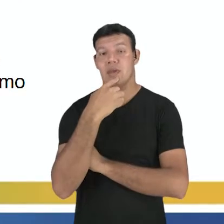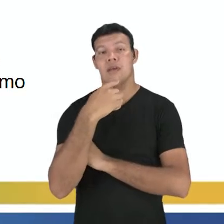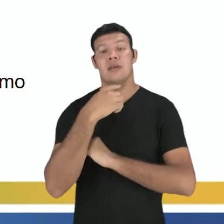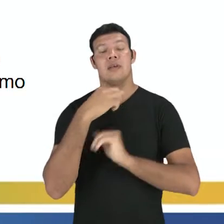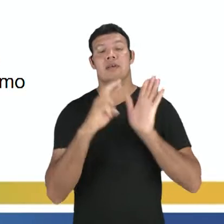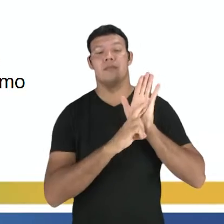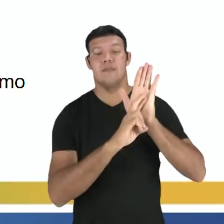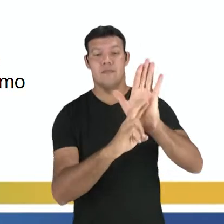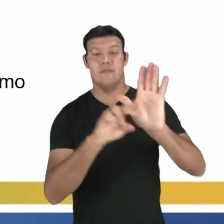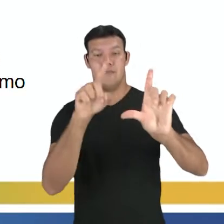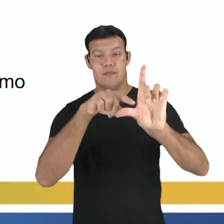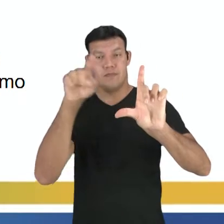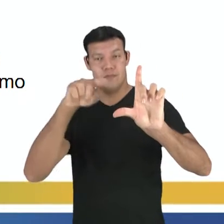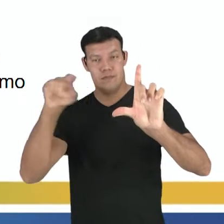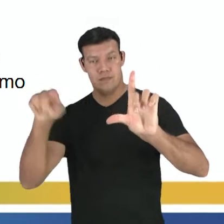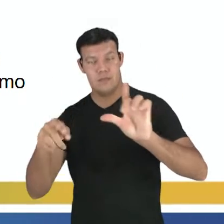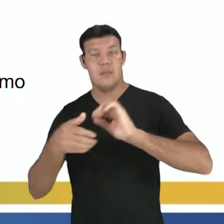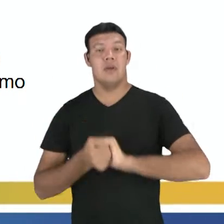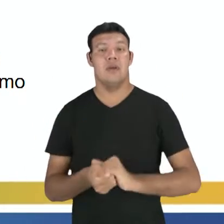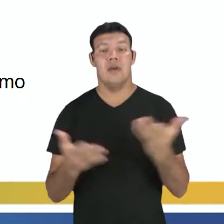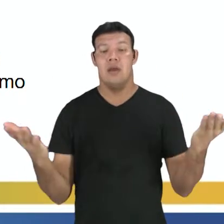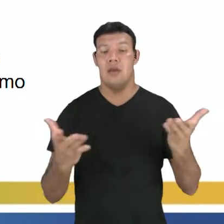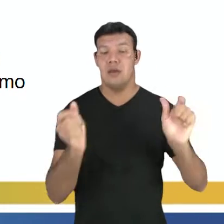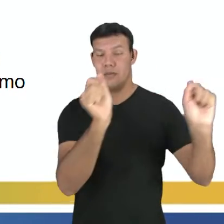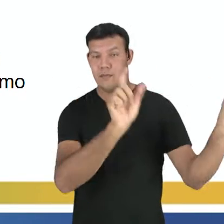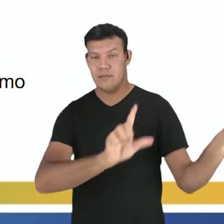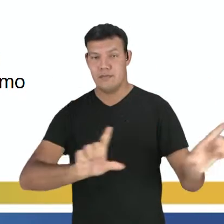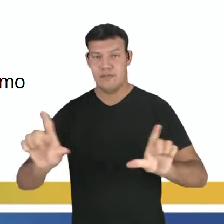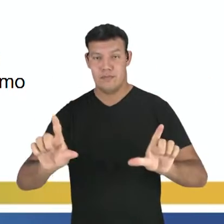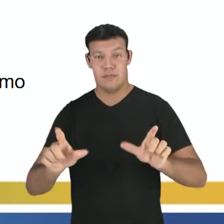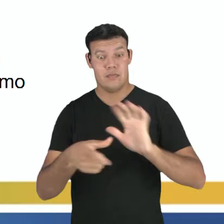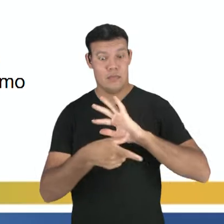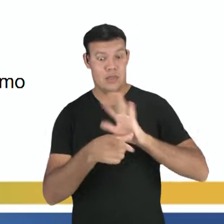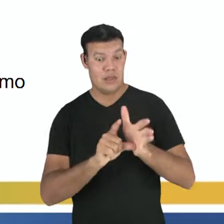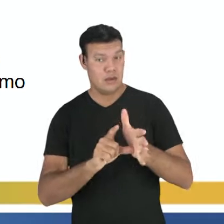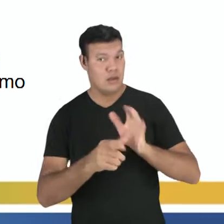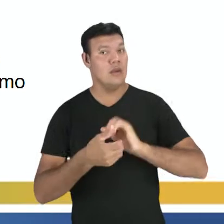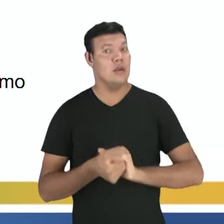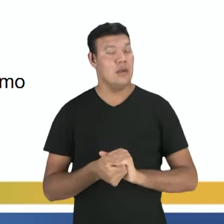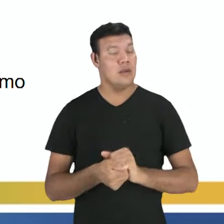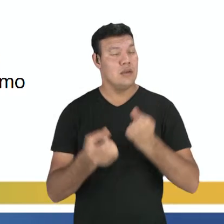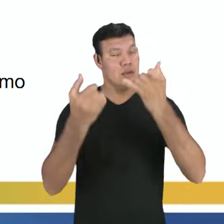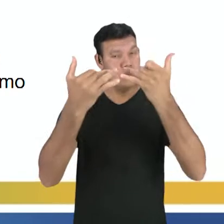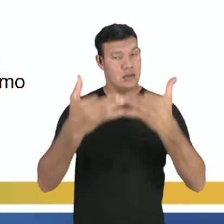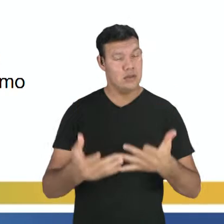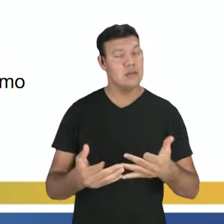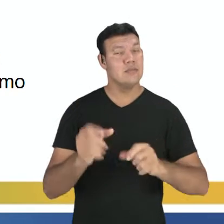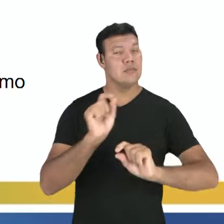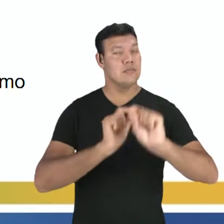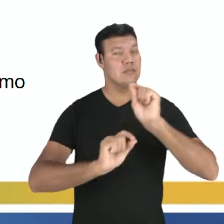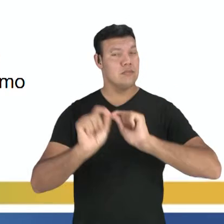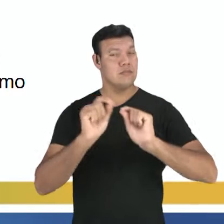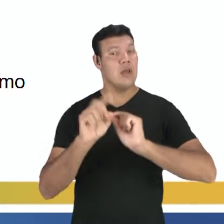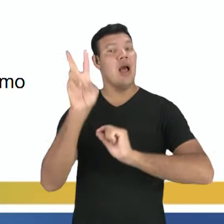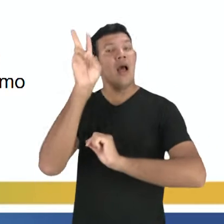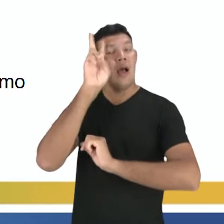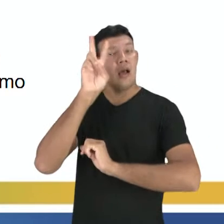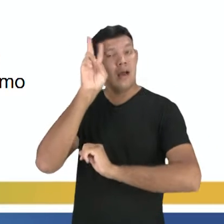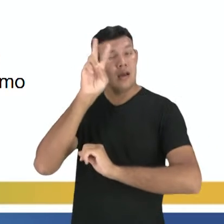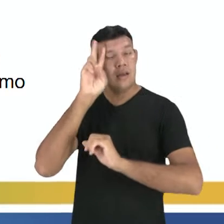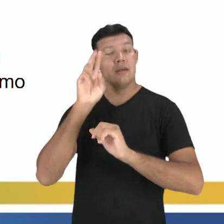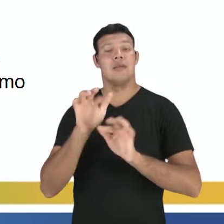slides. Então olha só, pessoal, antes de começar, para trabalhar essas coisas, a gente vai lembrar de trabalhar